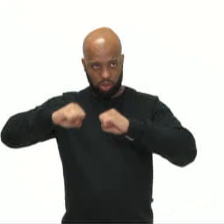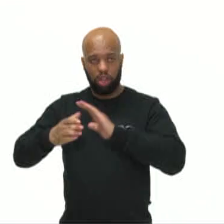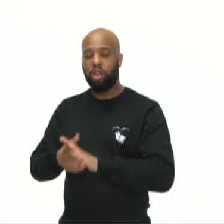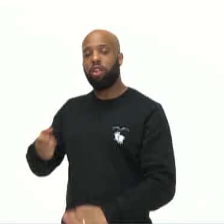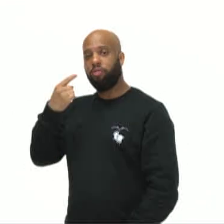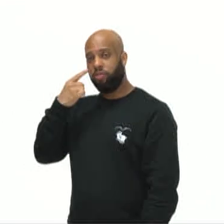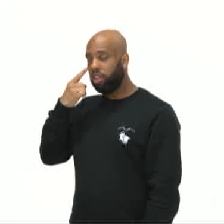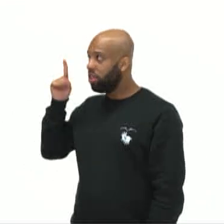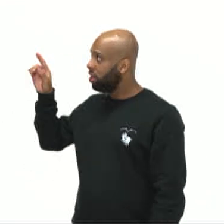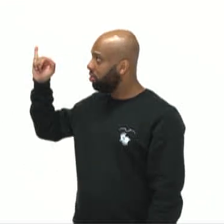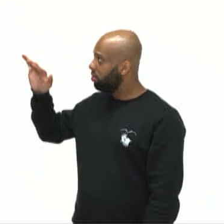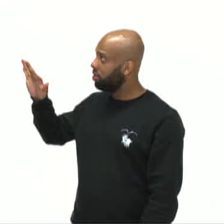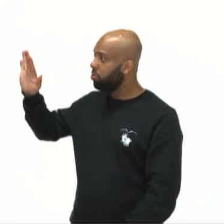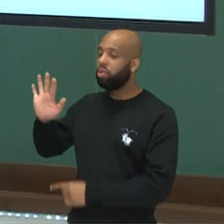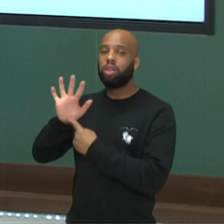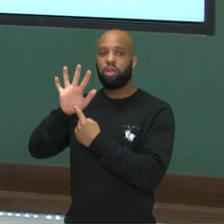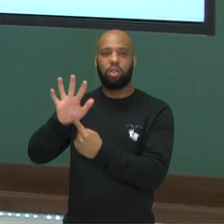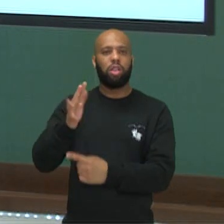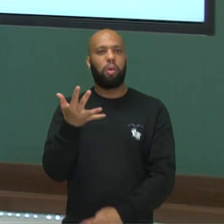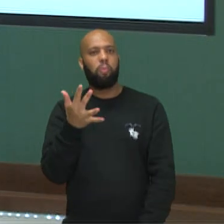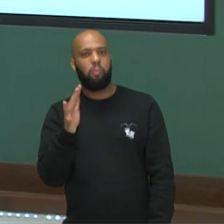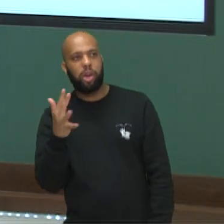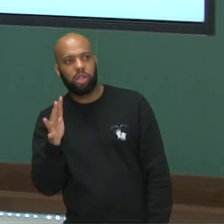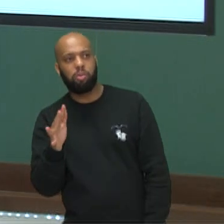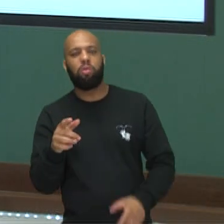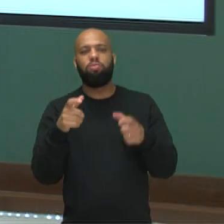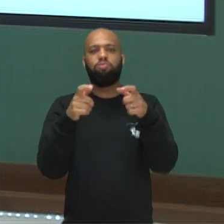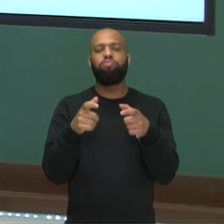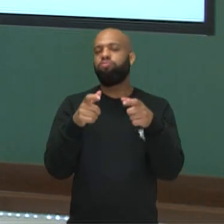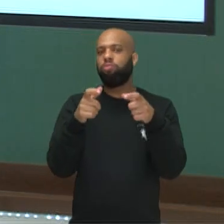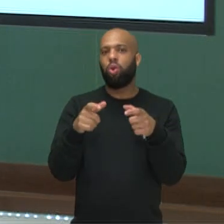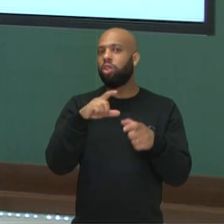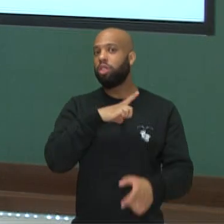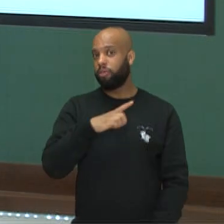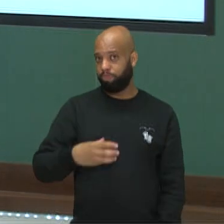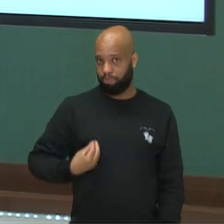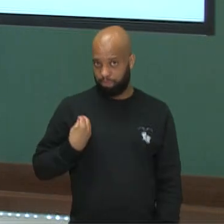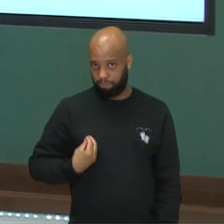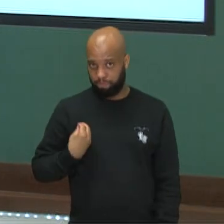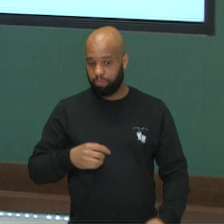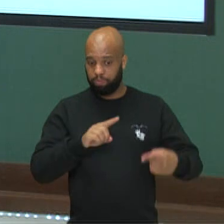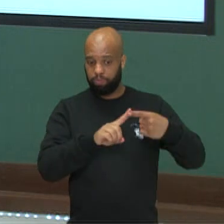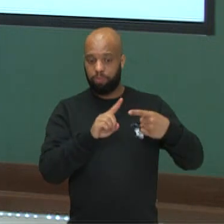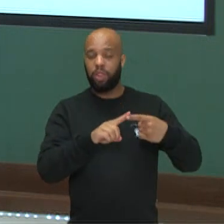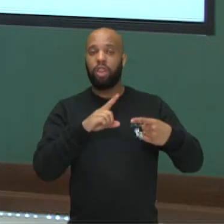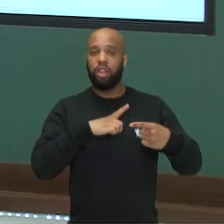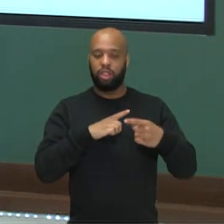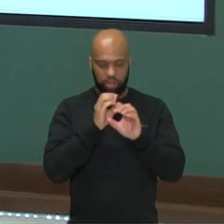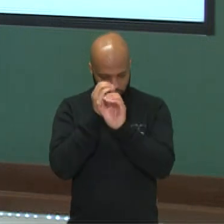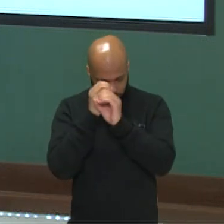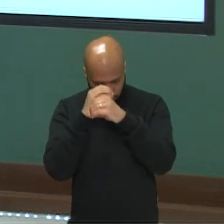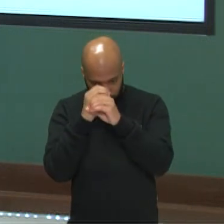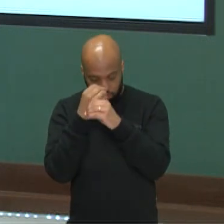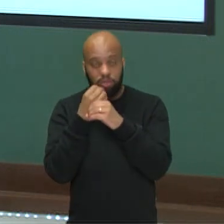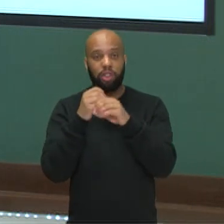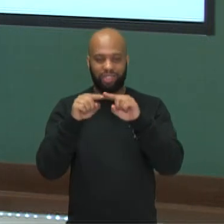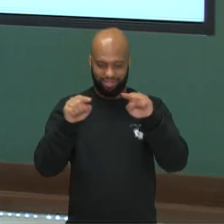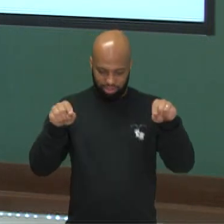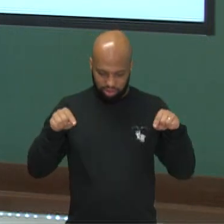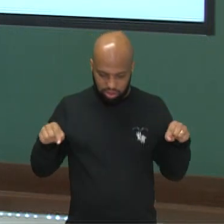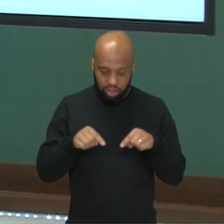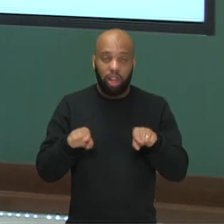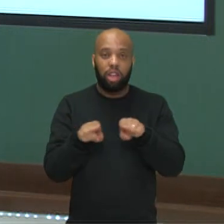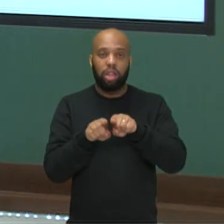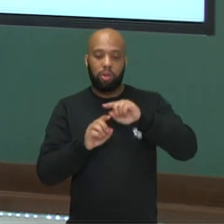aqui vai revelar mais ou menos aonde que eles estão presentes. Estão presentes aonde? Em laboratórios, em indústrias, no